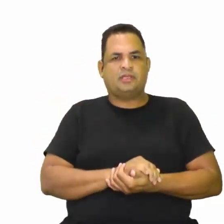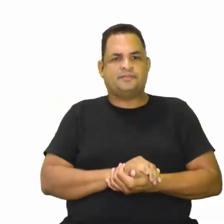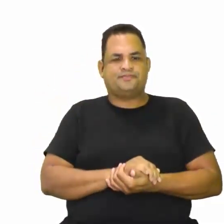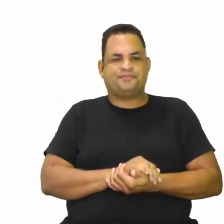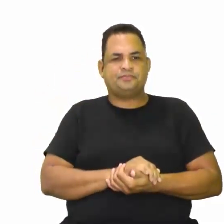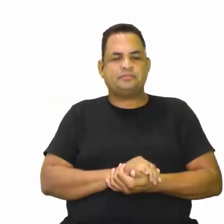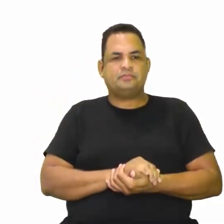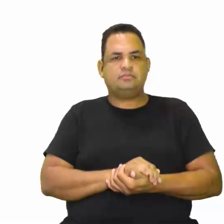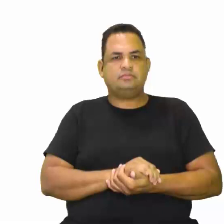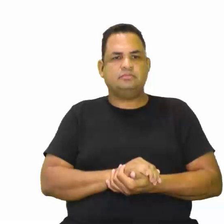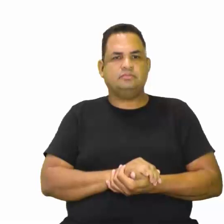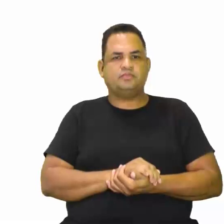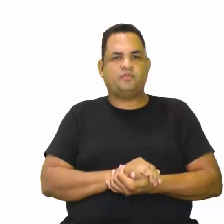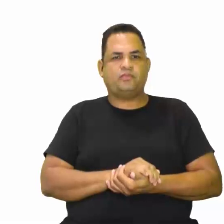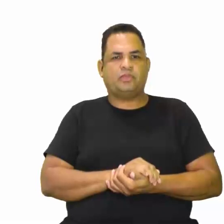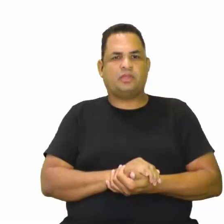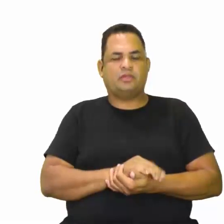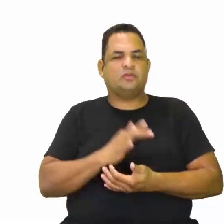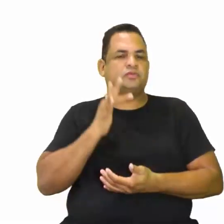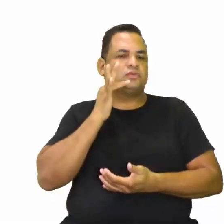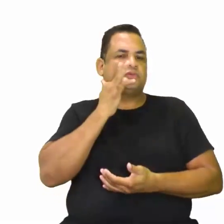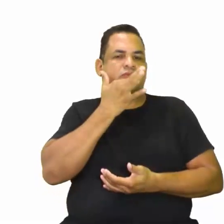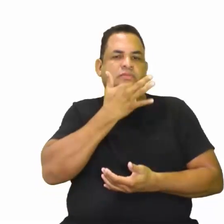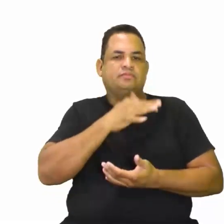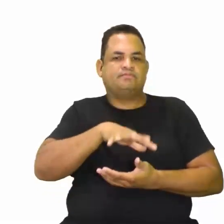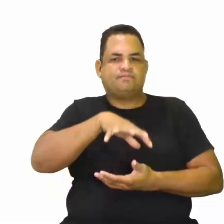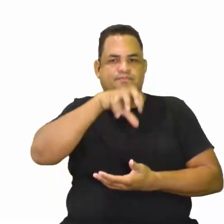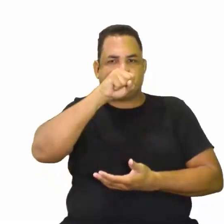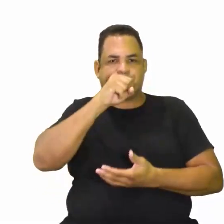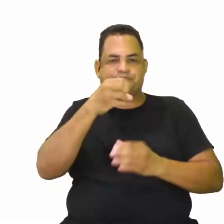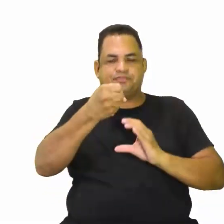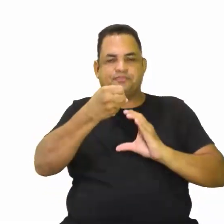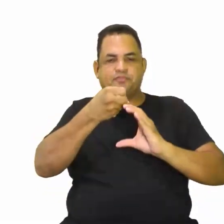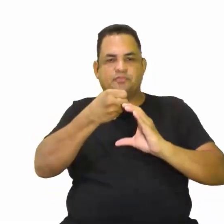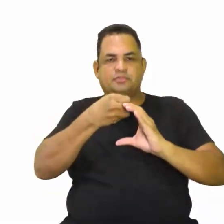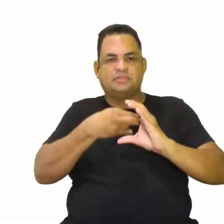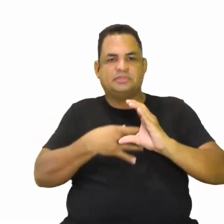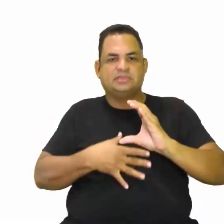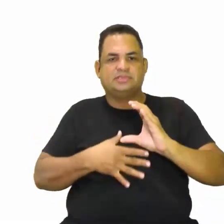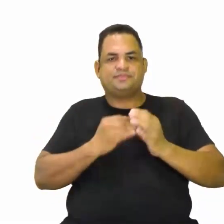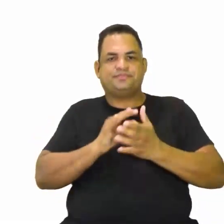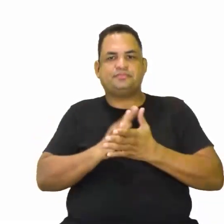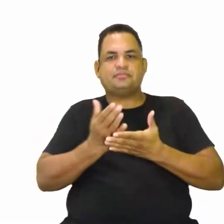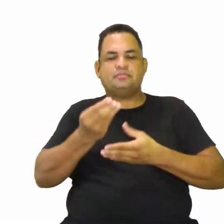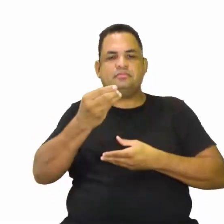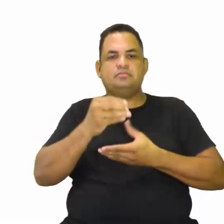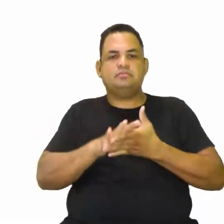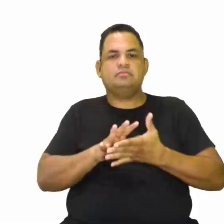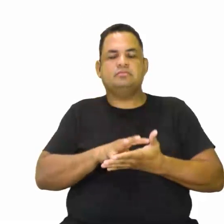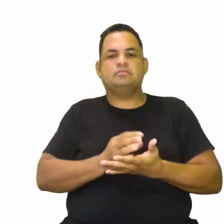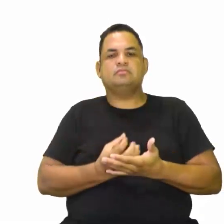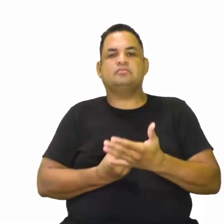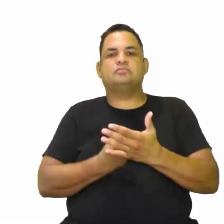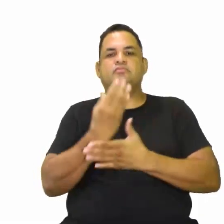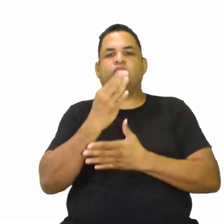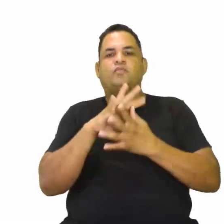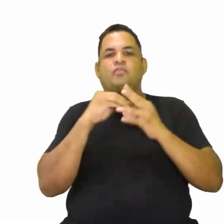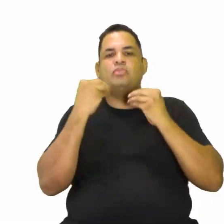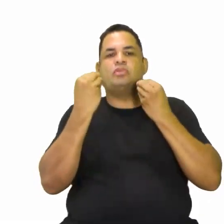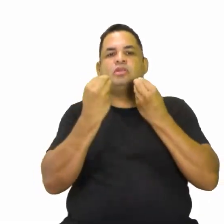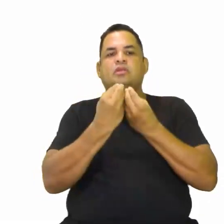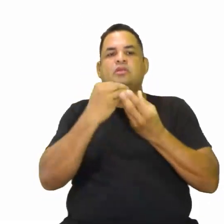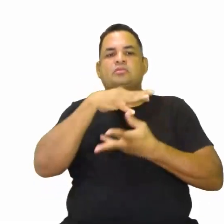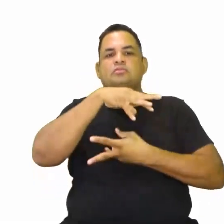O café e o aroma característico do café que vem das substâncias que se dissolvem na água